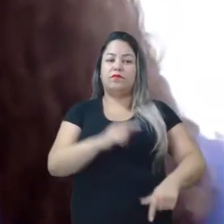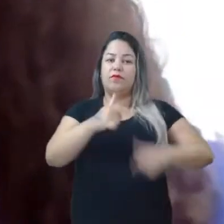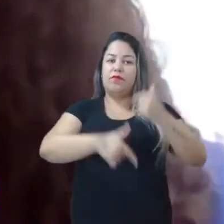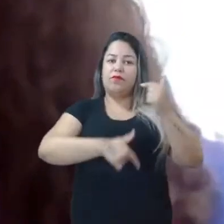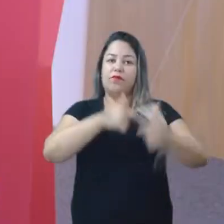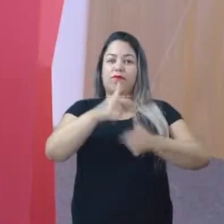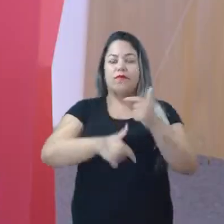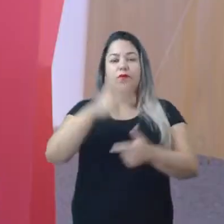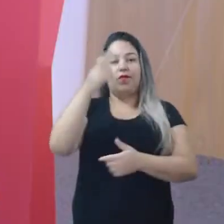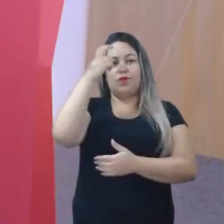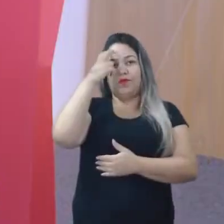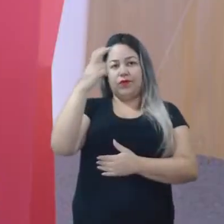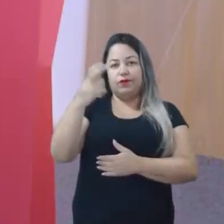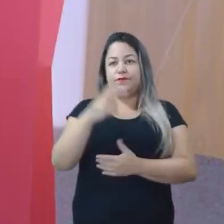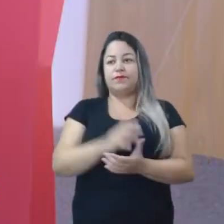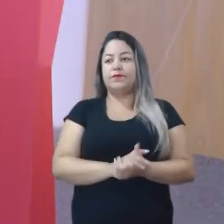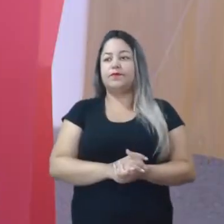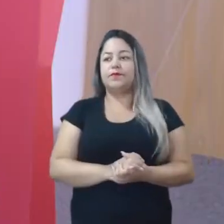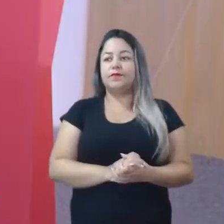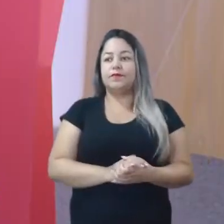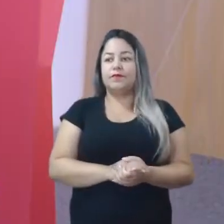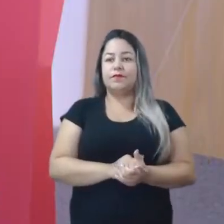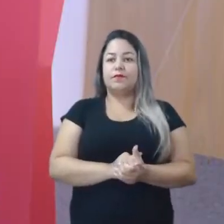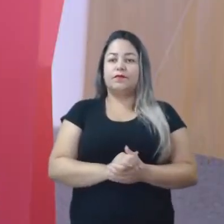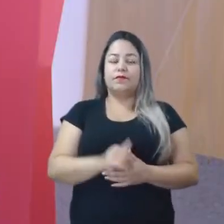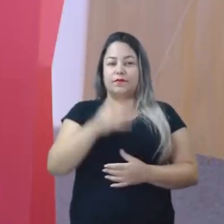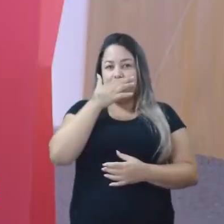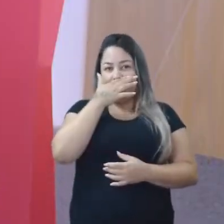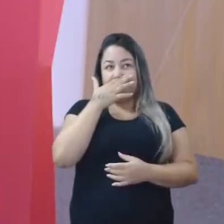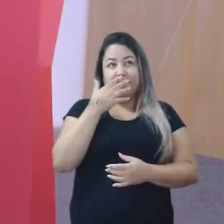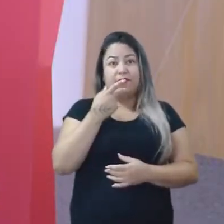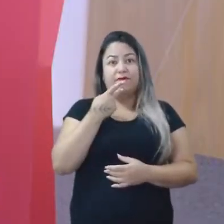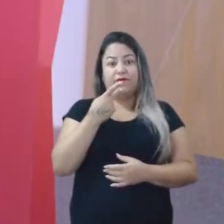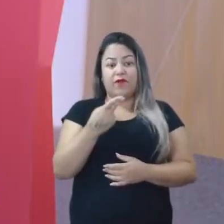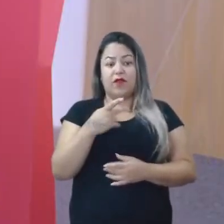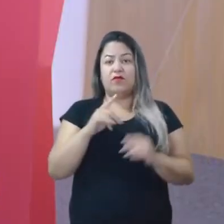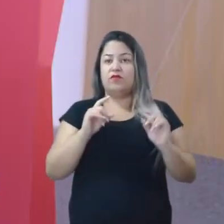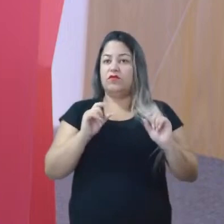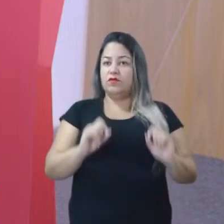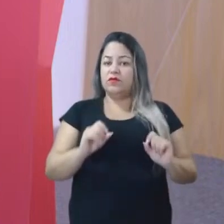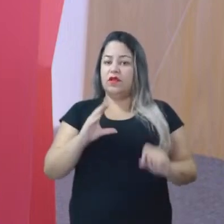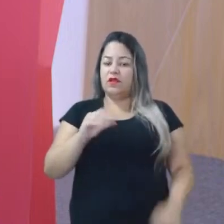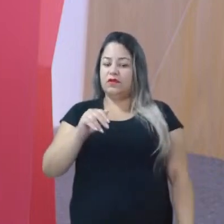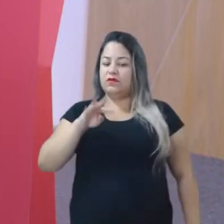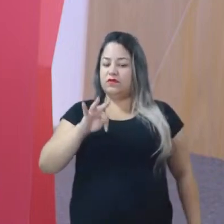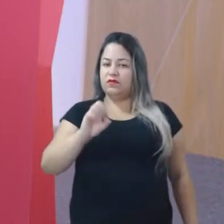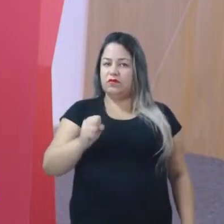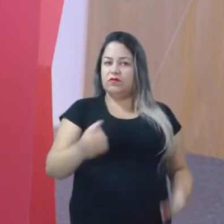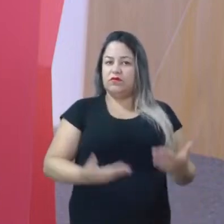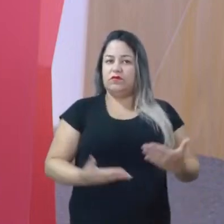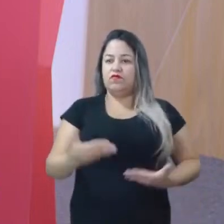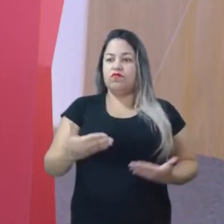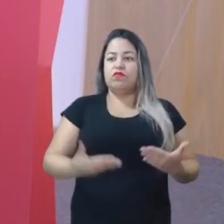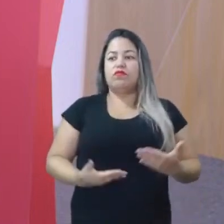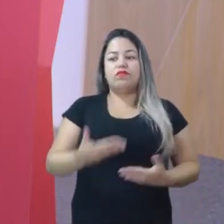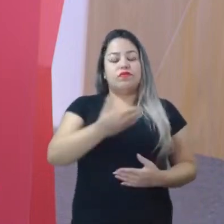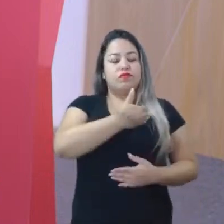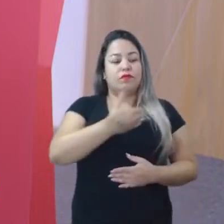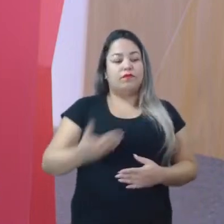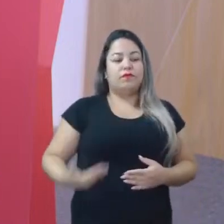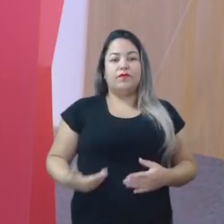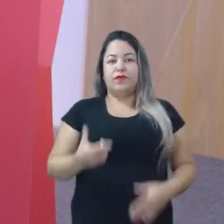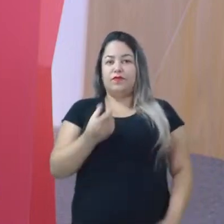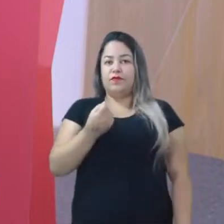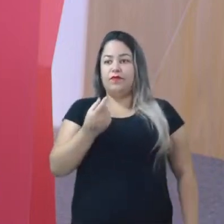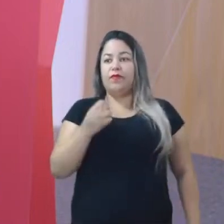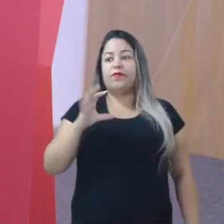cultura. Janaína, você acabou comentando essa questão das cotas também no serviço público, né, de 20%,